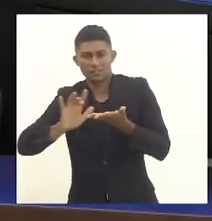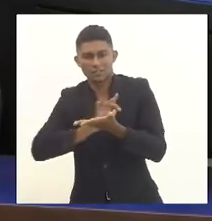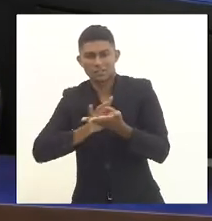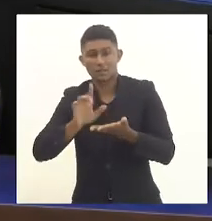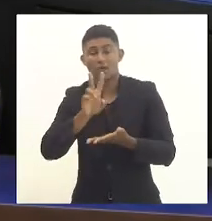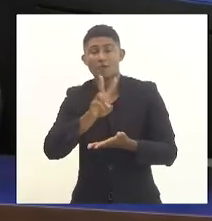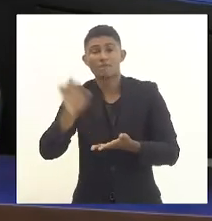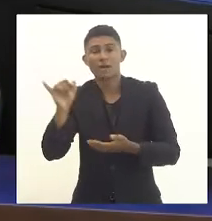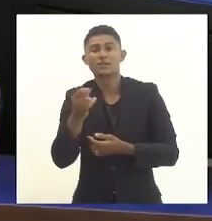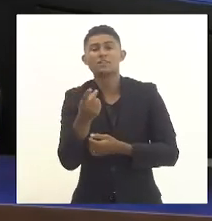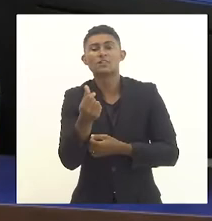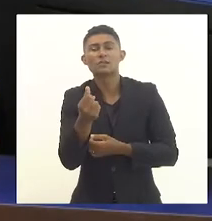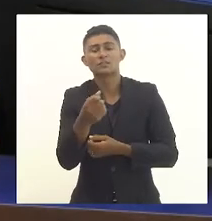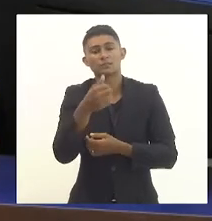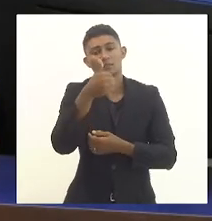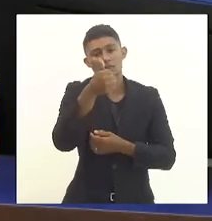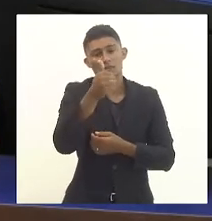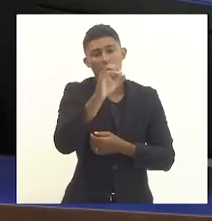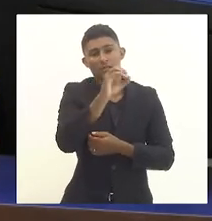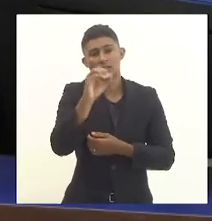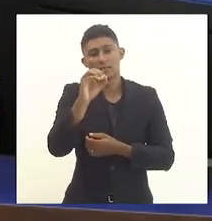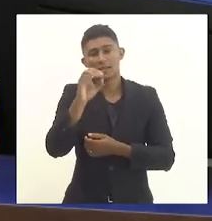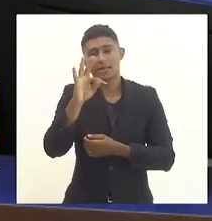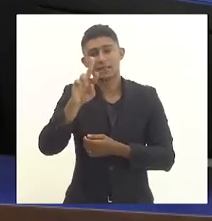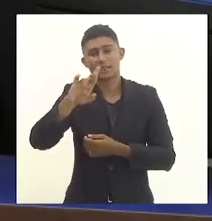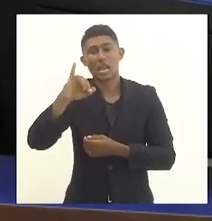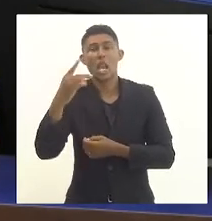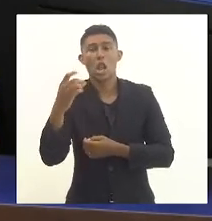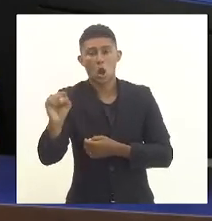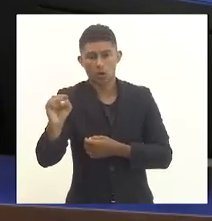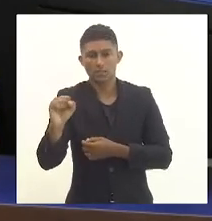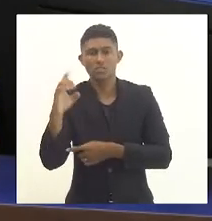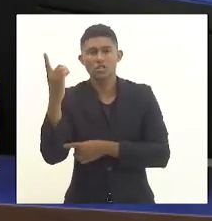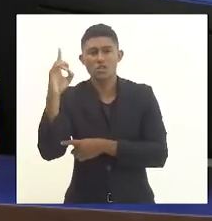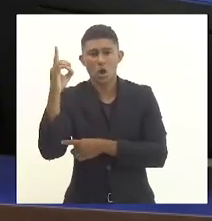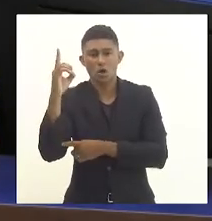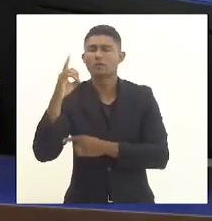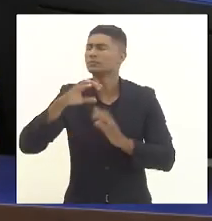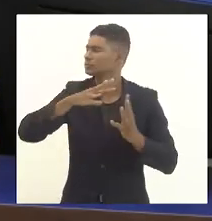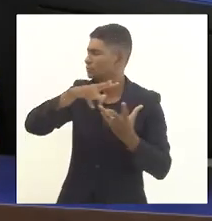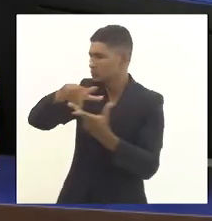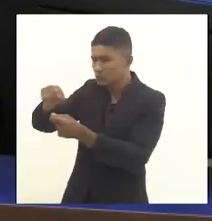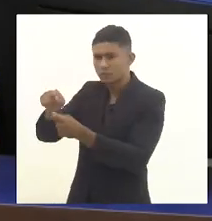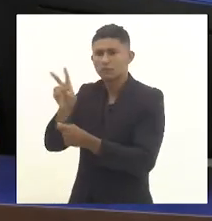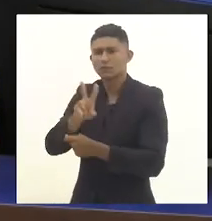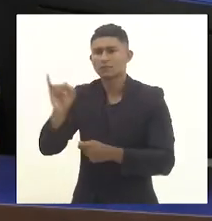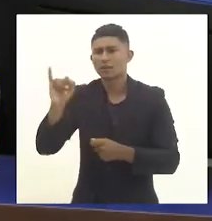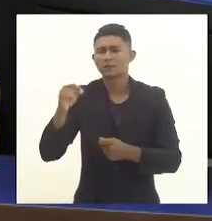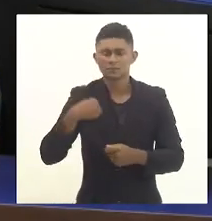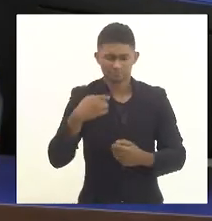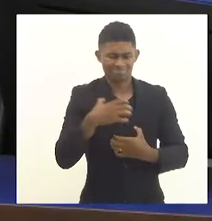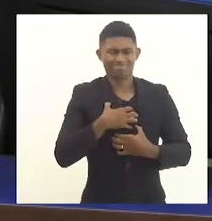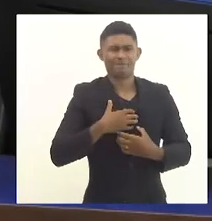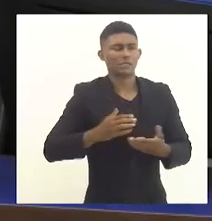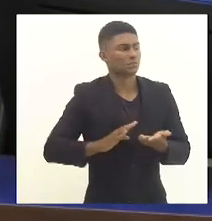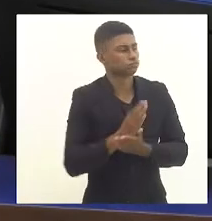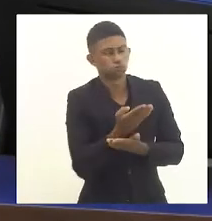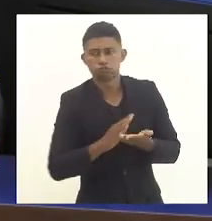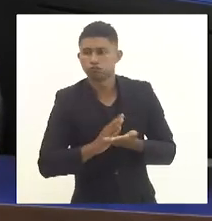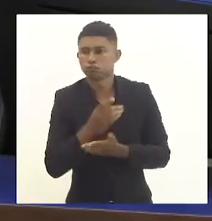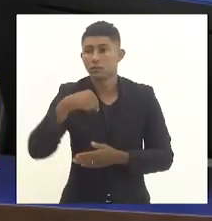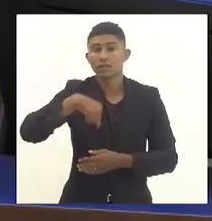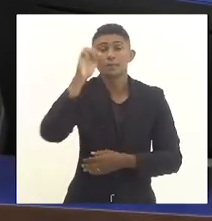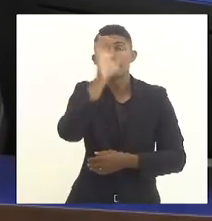no mundo, né? E o importante disso é que duas coisas. Primeiro, a questão que me incomoda muito, assim, quanto nós do Brasil